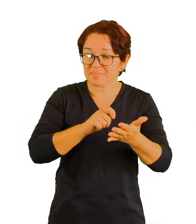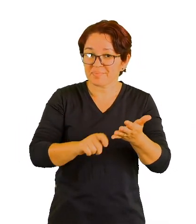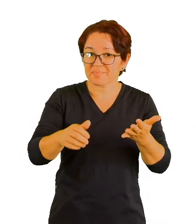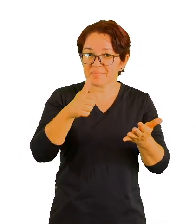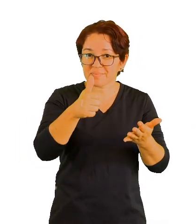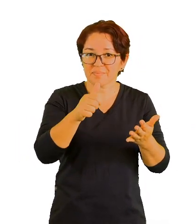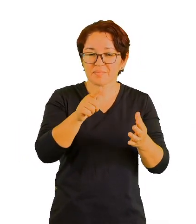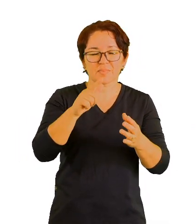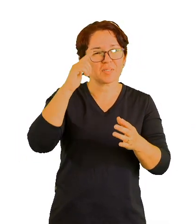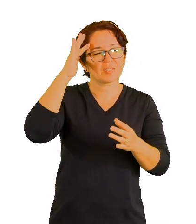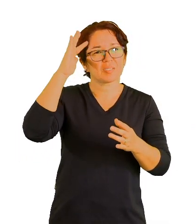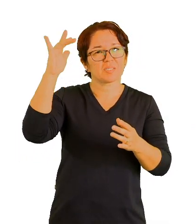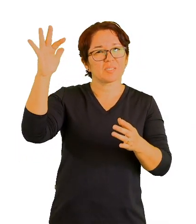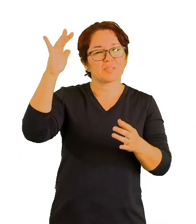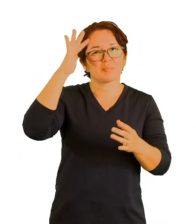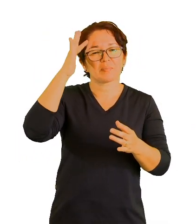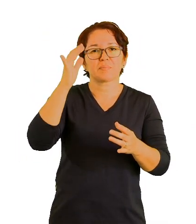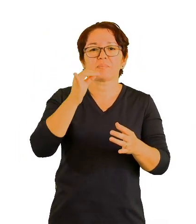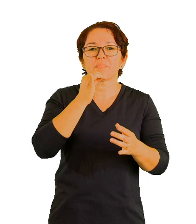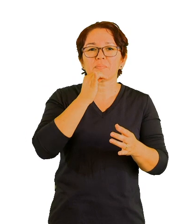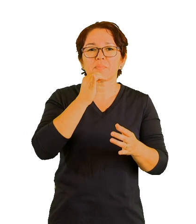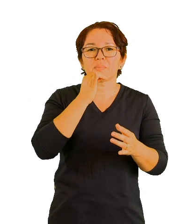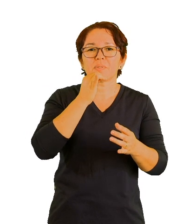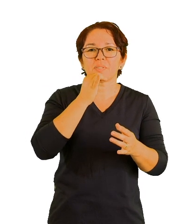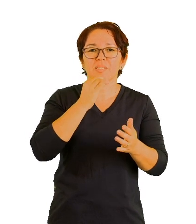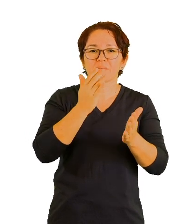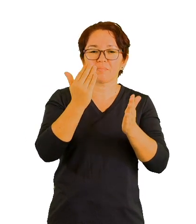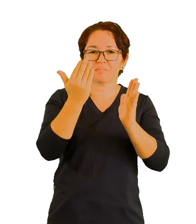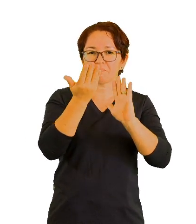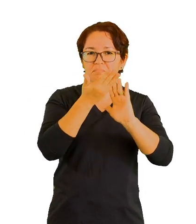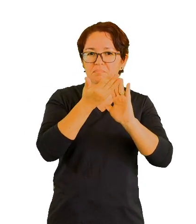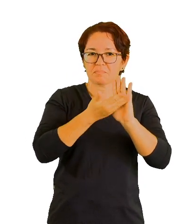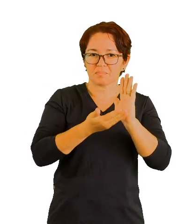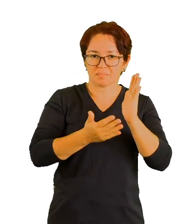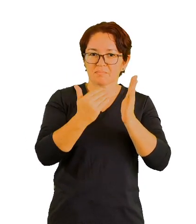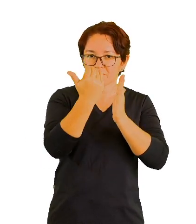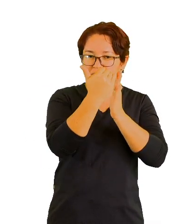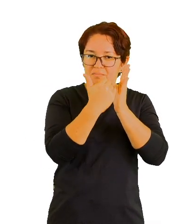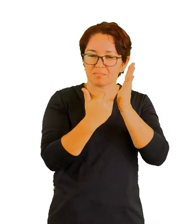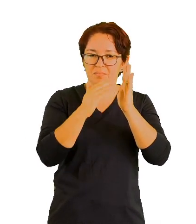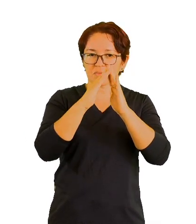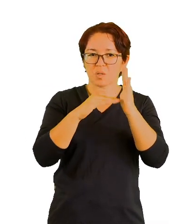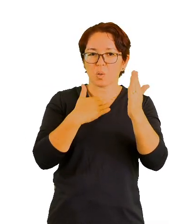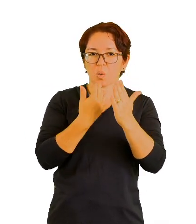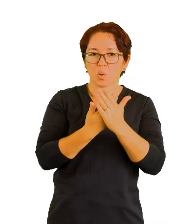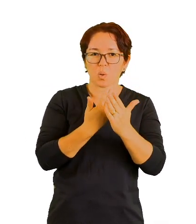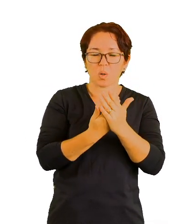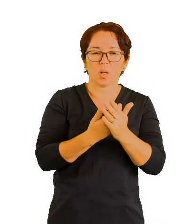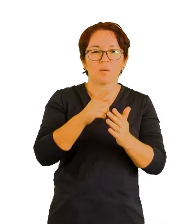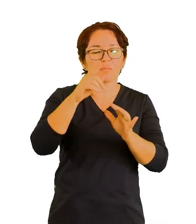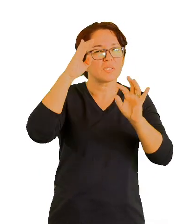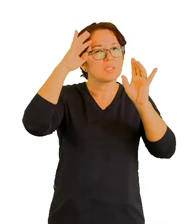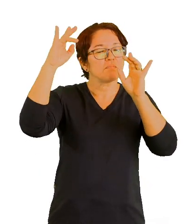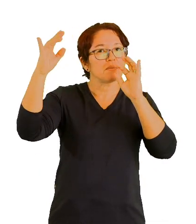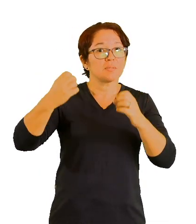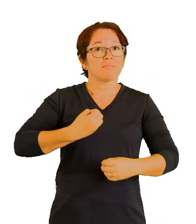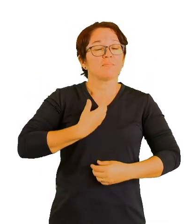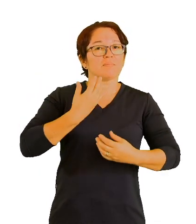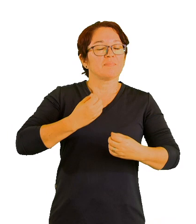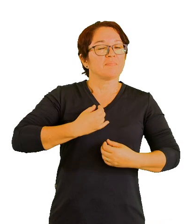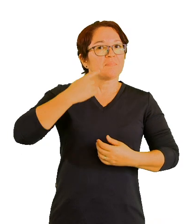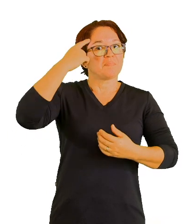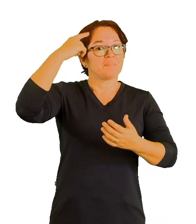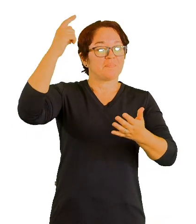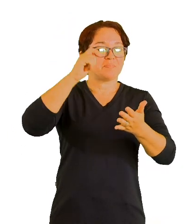uma etapa do regimento escolar com os direitos e deveres de você, estudante. Lembre-se